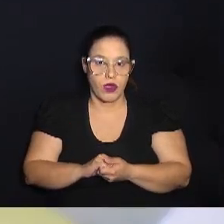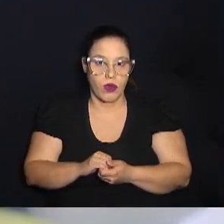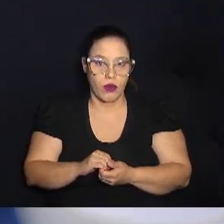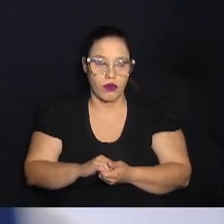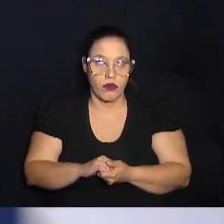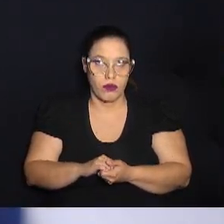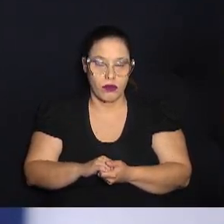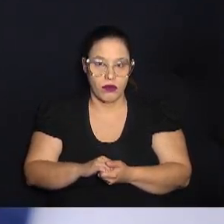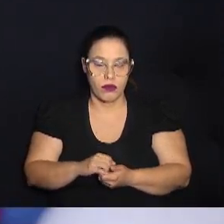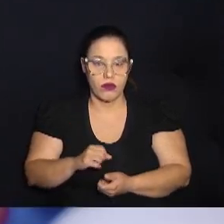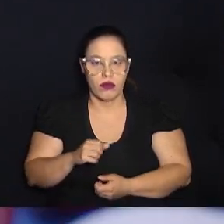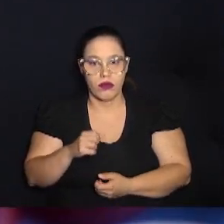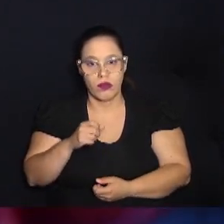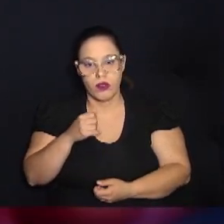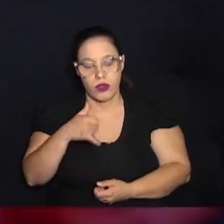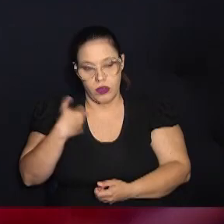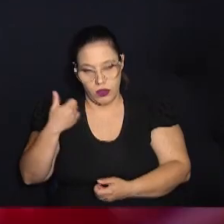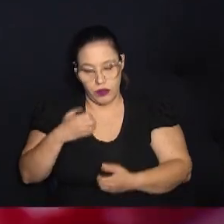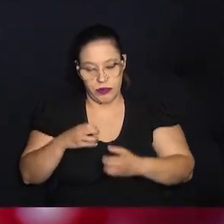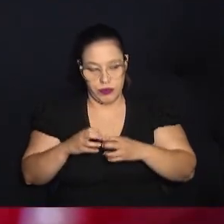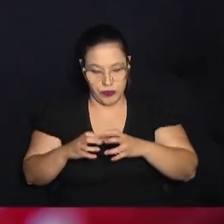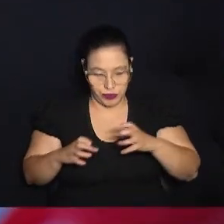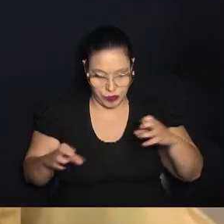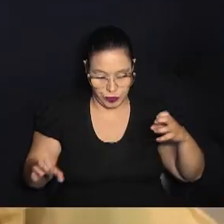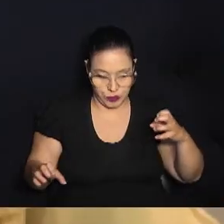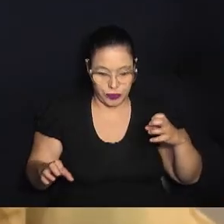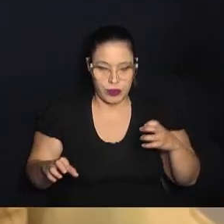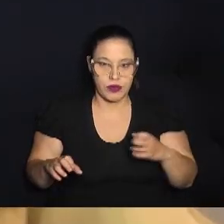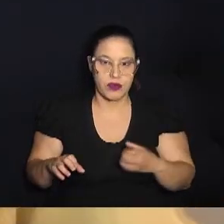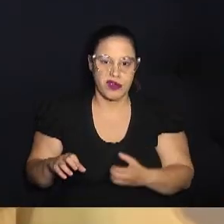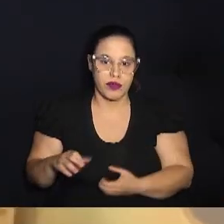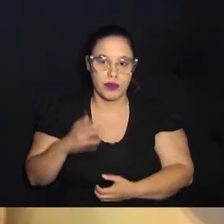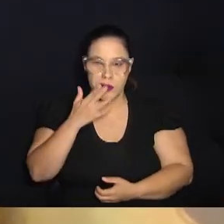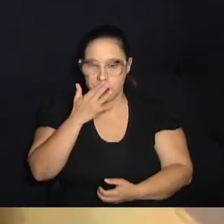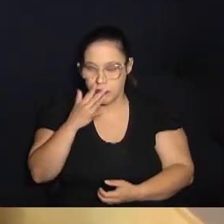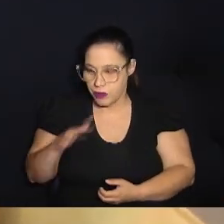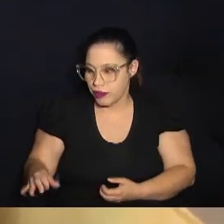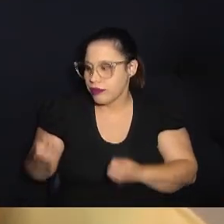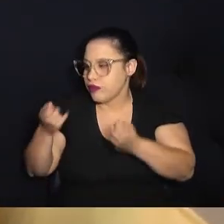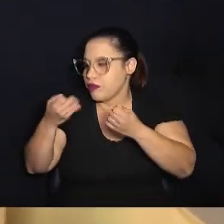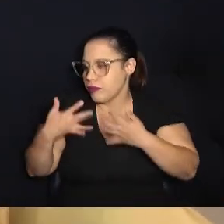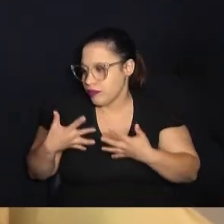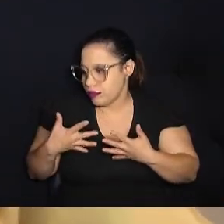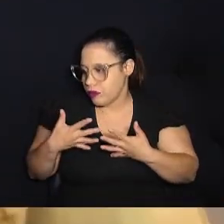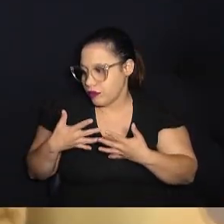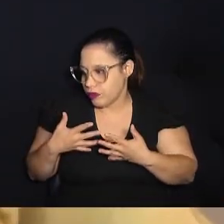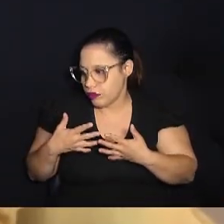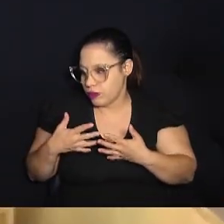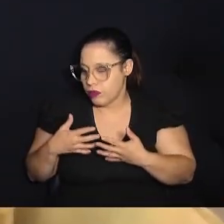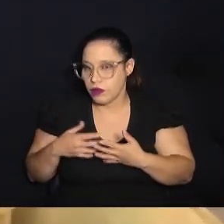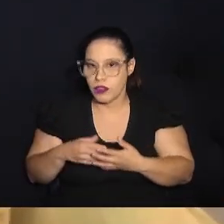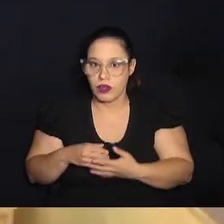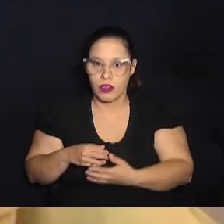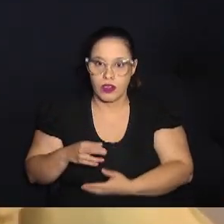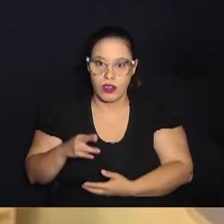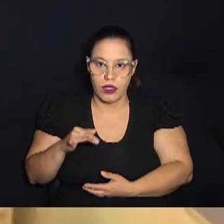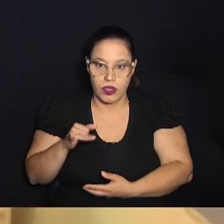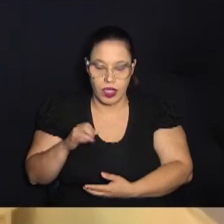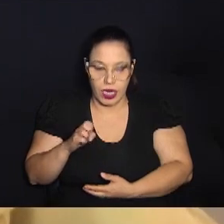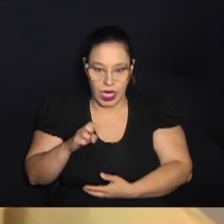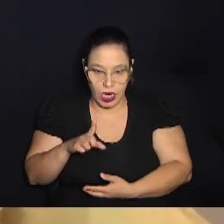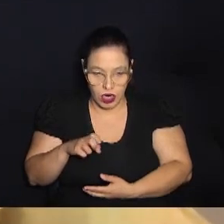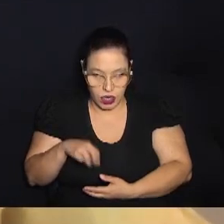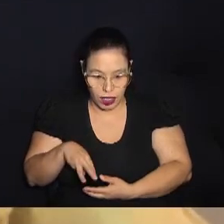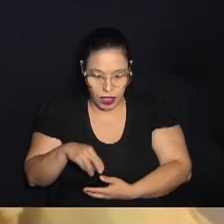muito débil. Dos idosos, pelo próprio envelhecimento, ela já é ruim. Das crianças, porque está em formação. O fato que zinco ajuda muito,